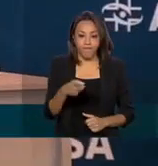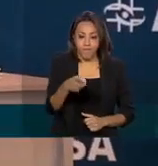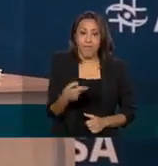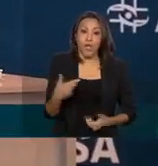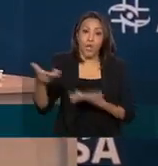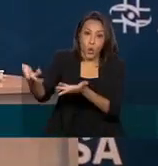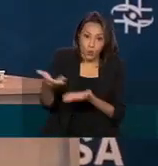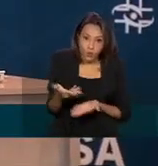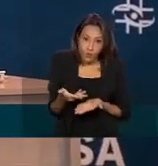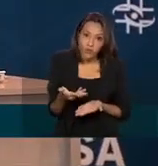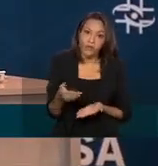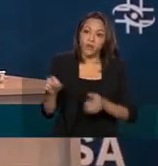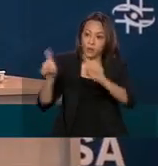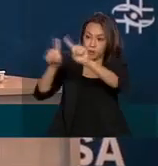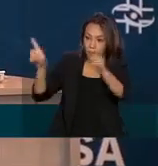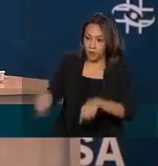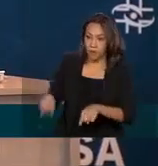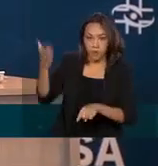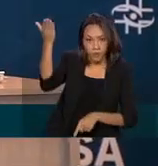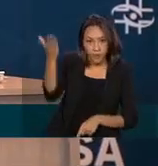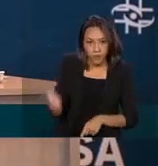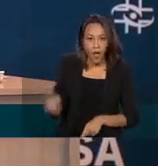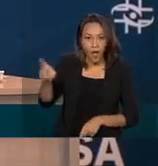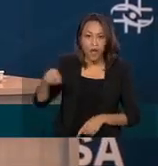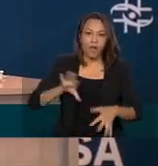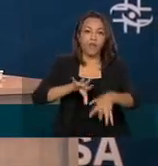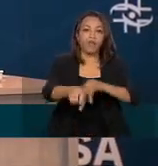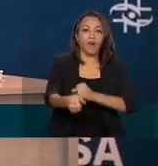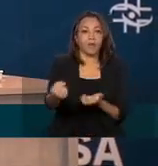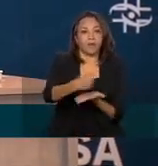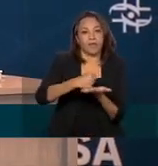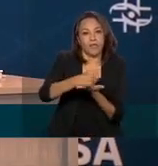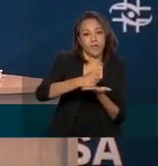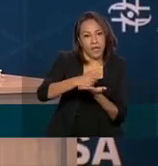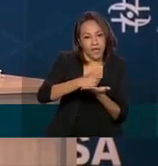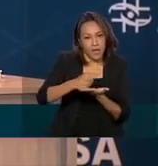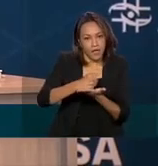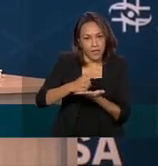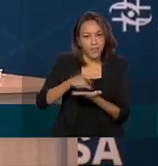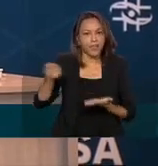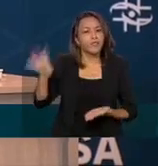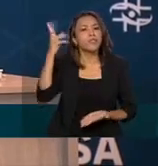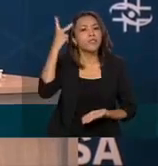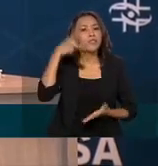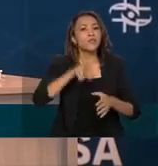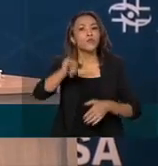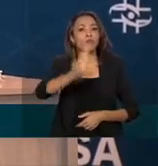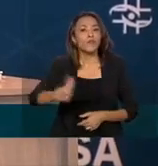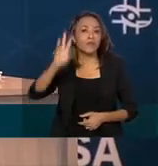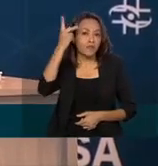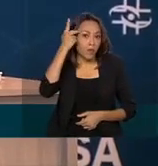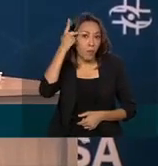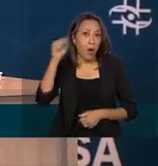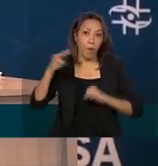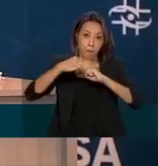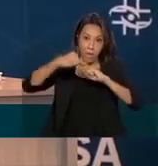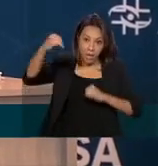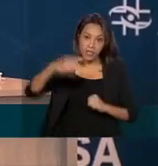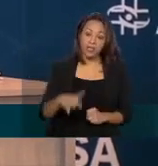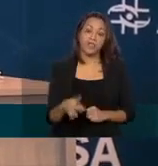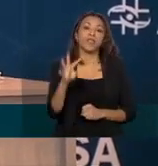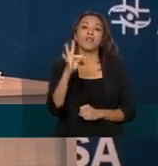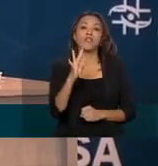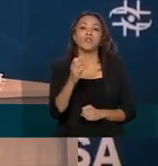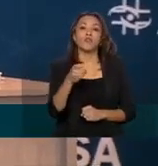servidor Gustavo Mendes Lima Santos, farmacêutico, formado pela Universidade de São Paulo, mestre em toxicologia